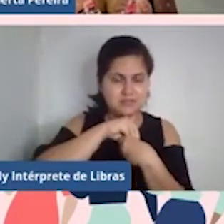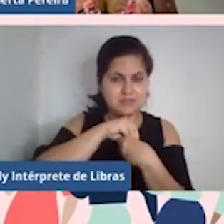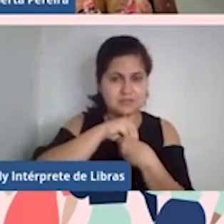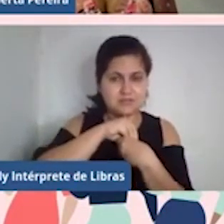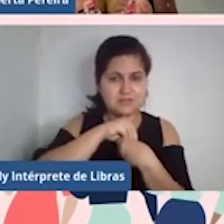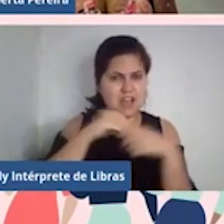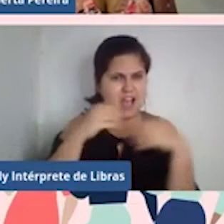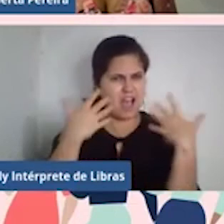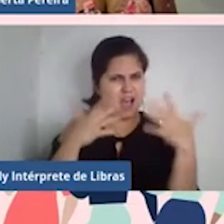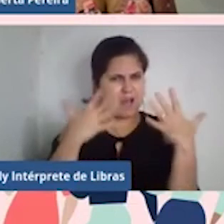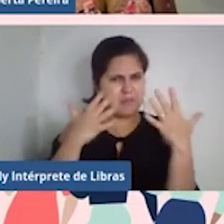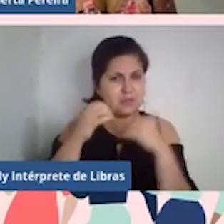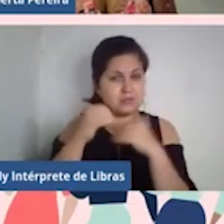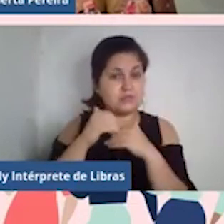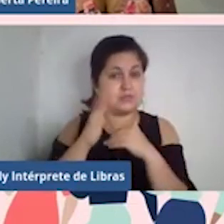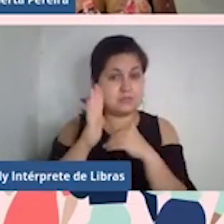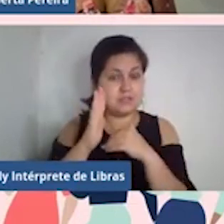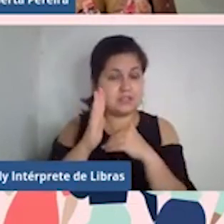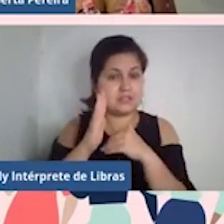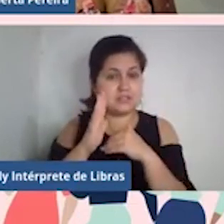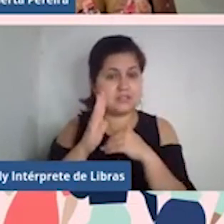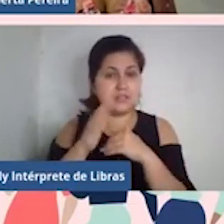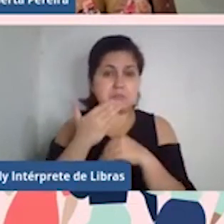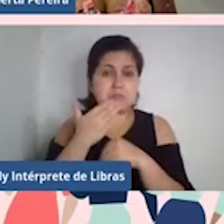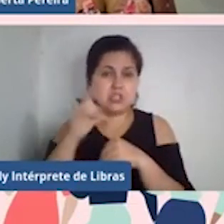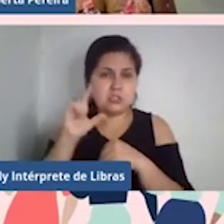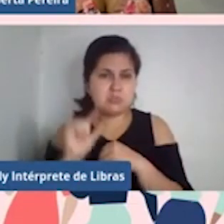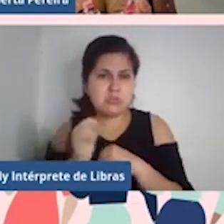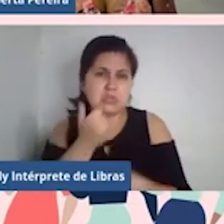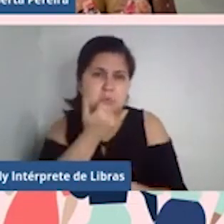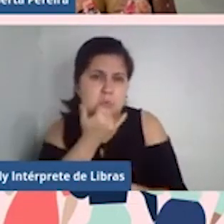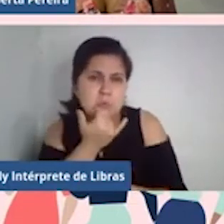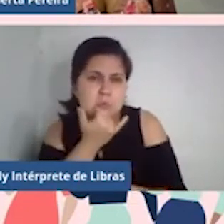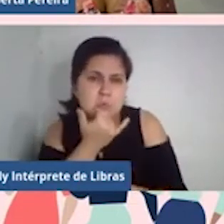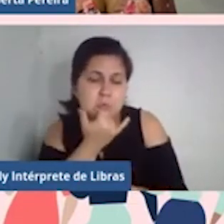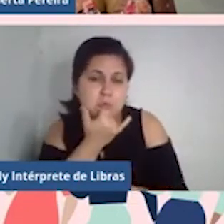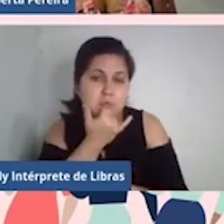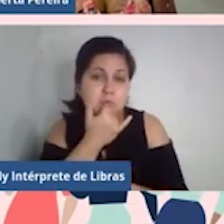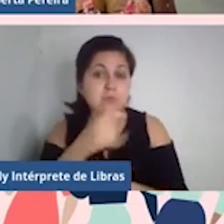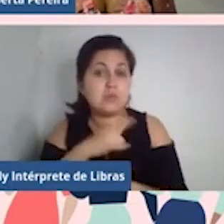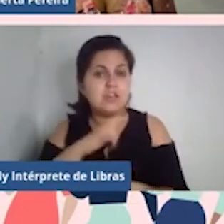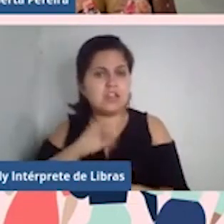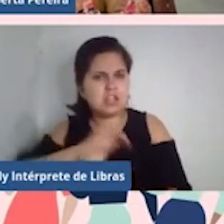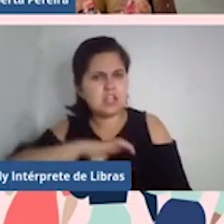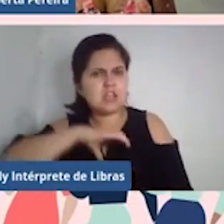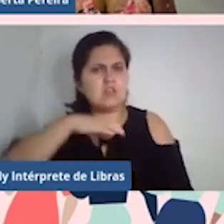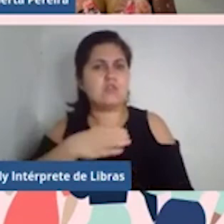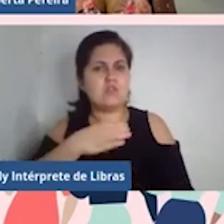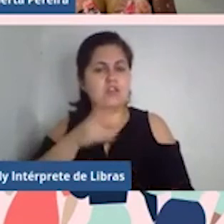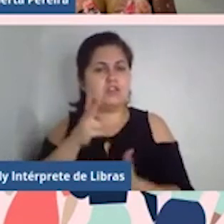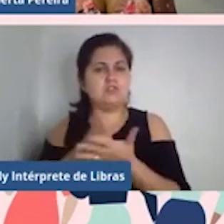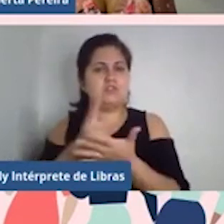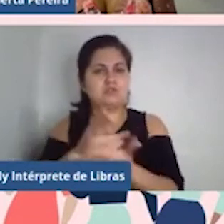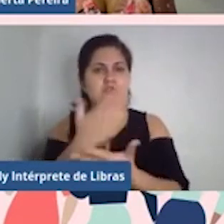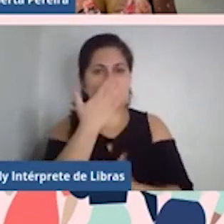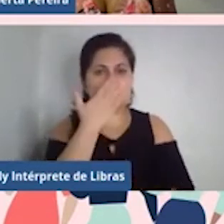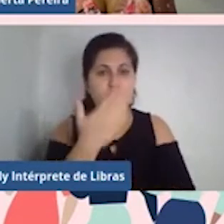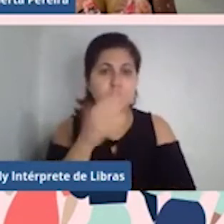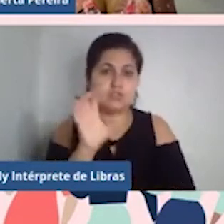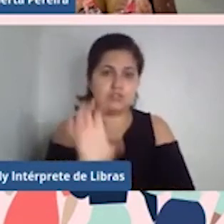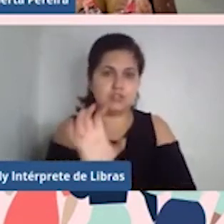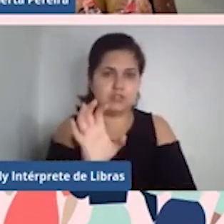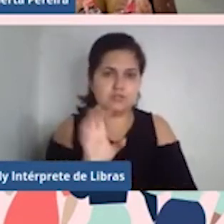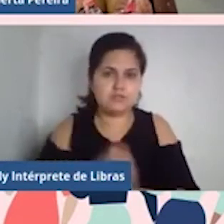Se aplaudir mais, pedir menos desculpas e ter coragem de seguir em frente. É